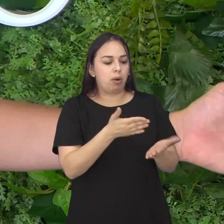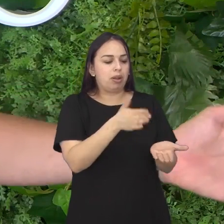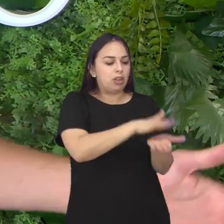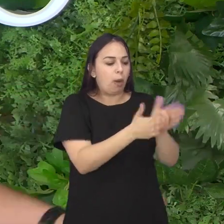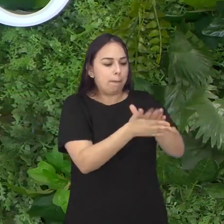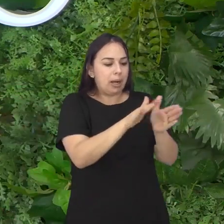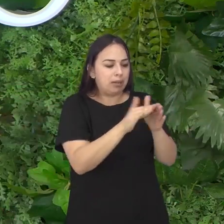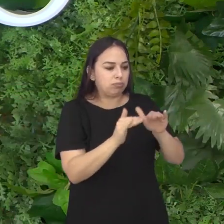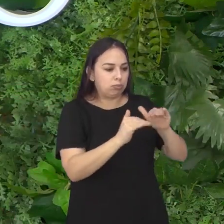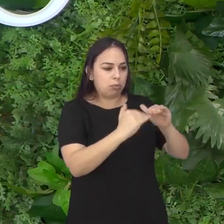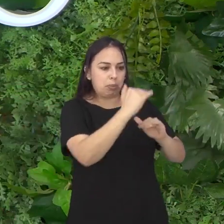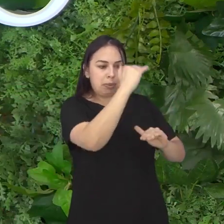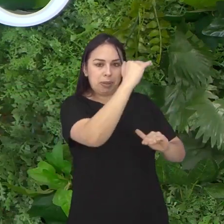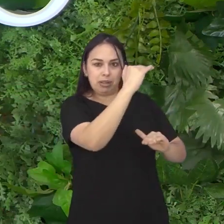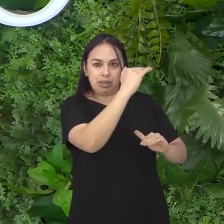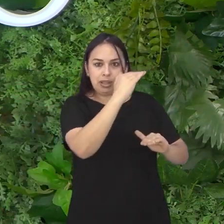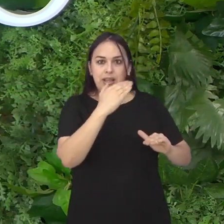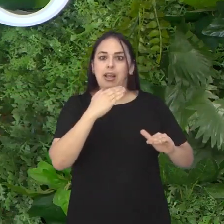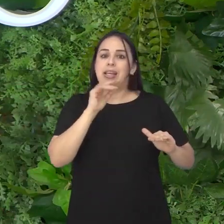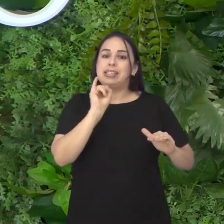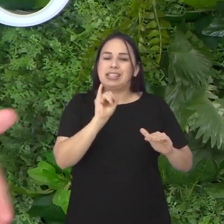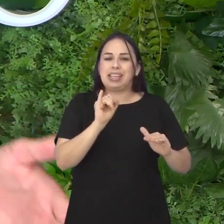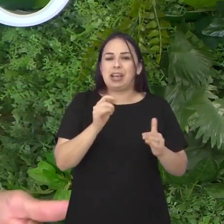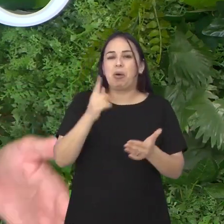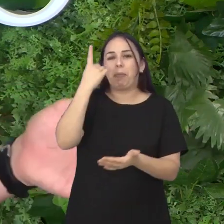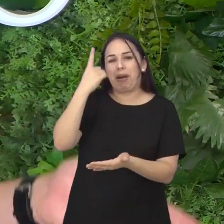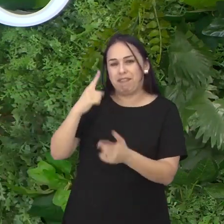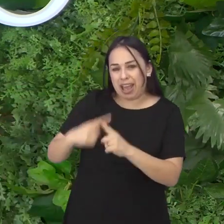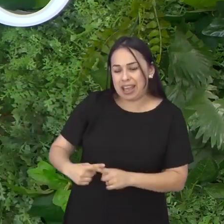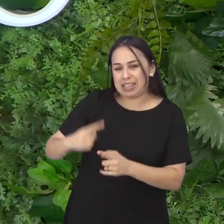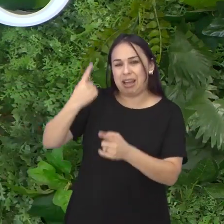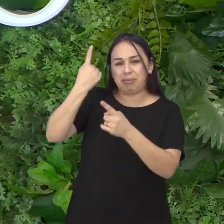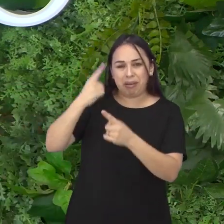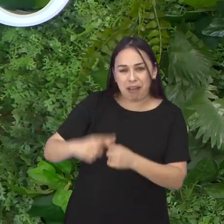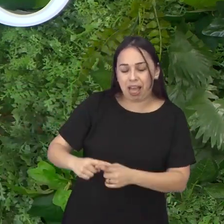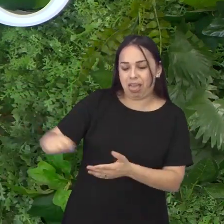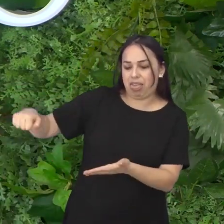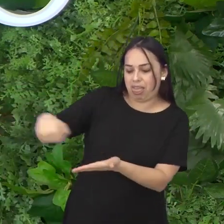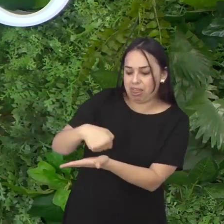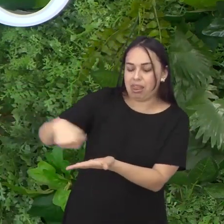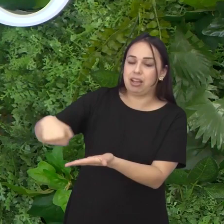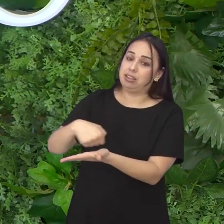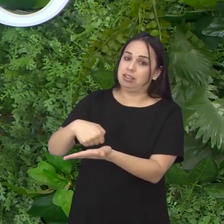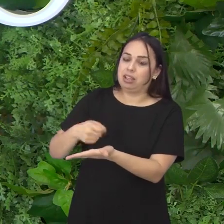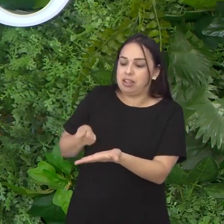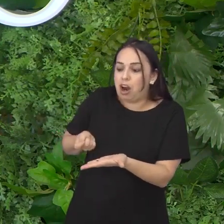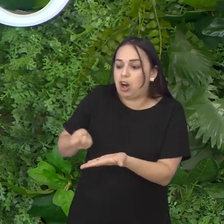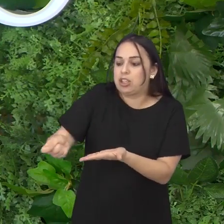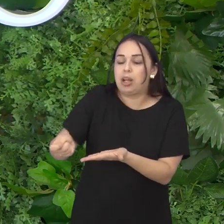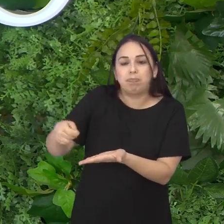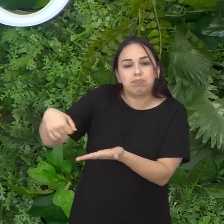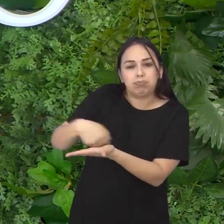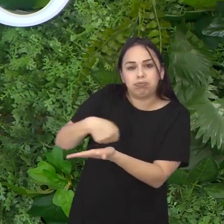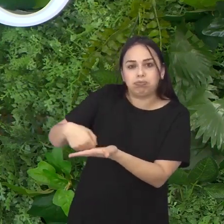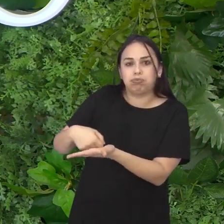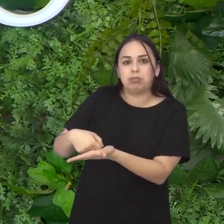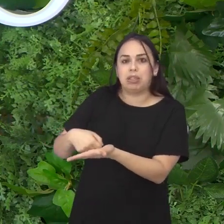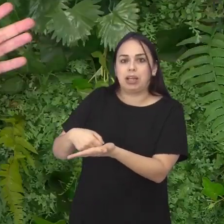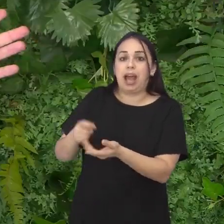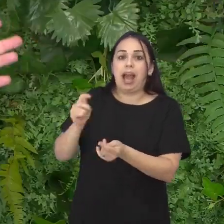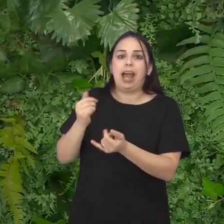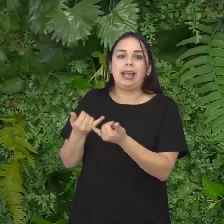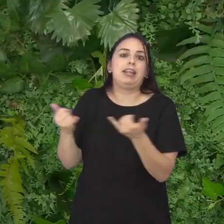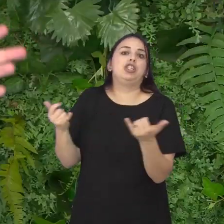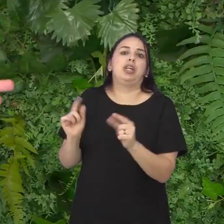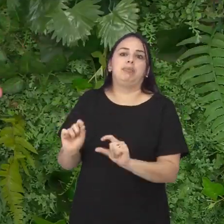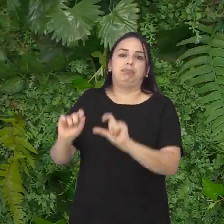a passagem de roupa, ela vai precisar ligar o ferro várias vezes ao longo do mês, né? Só o fato dela ligar o ferro, o consumo é bem elevado.